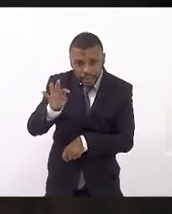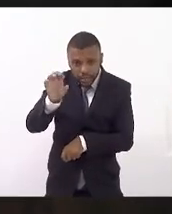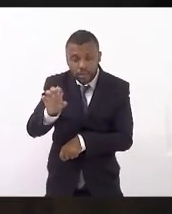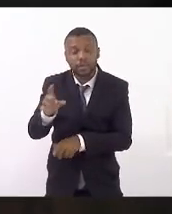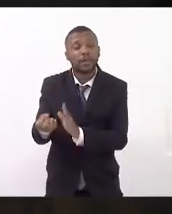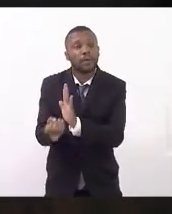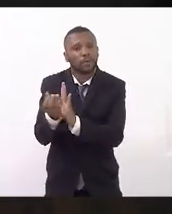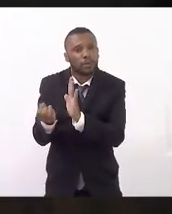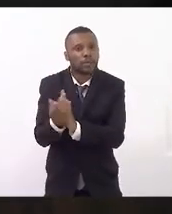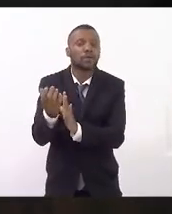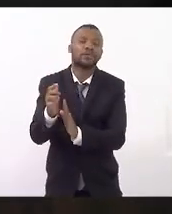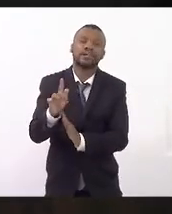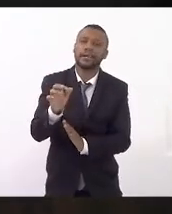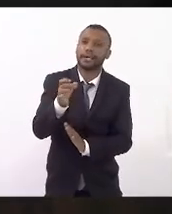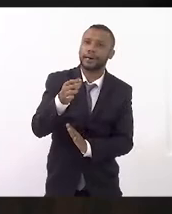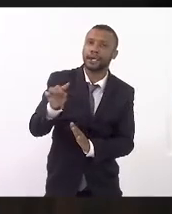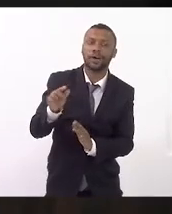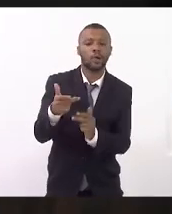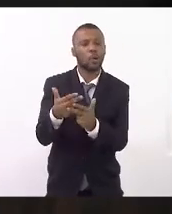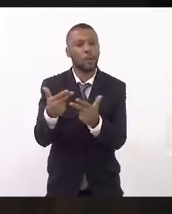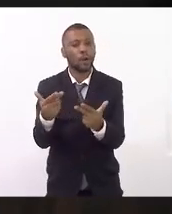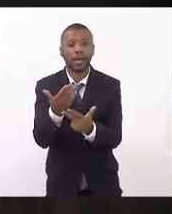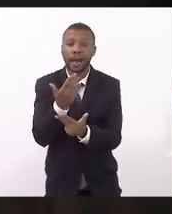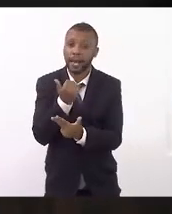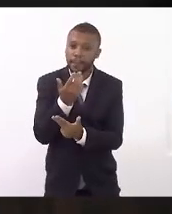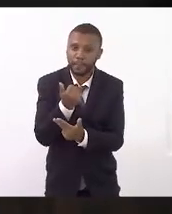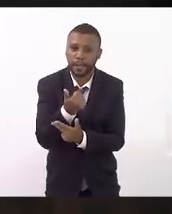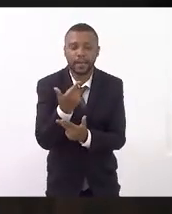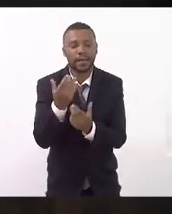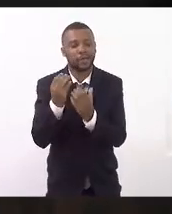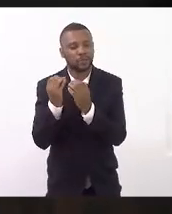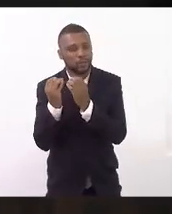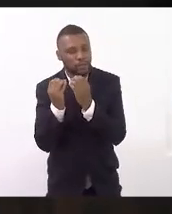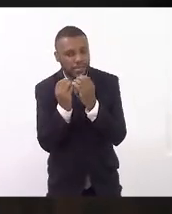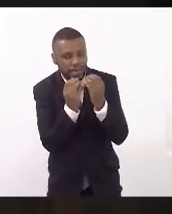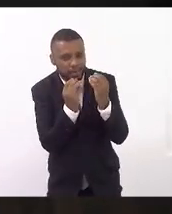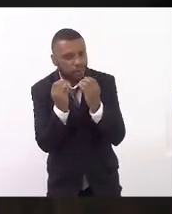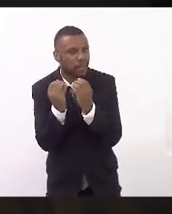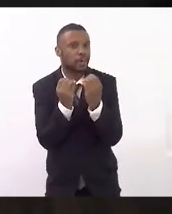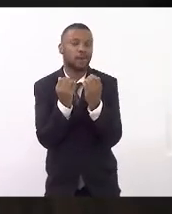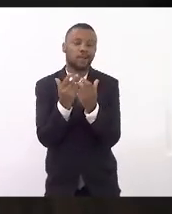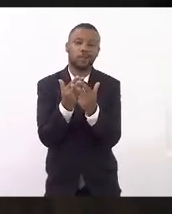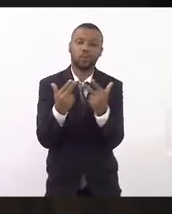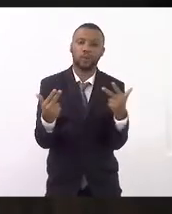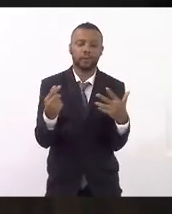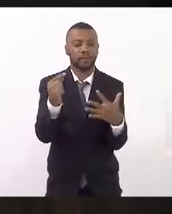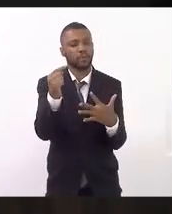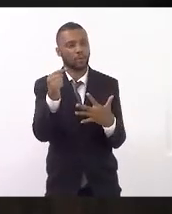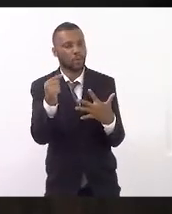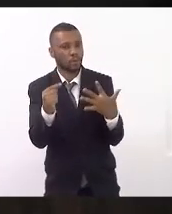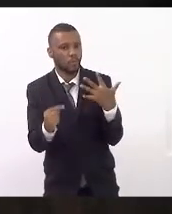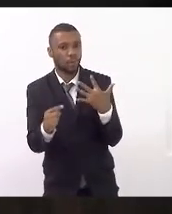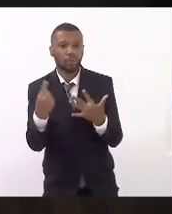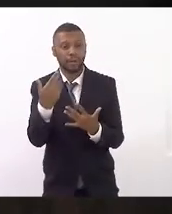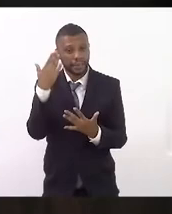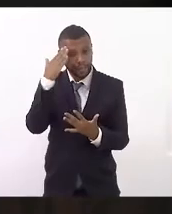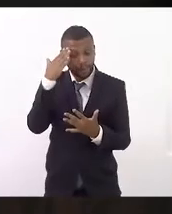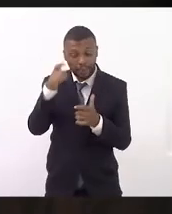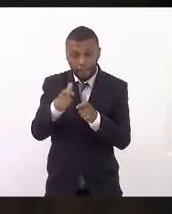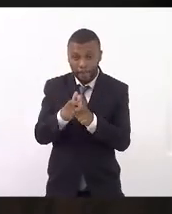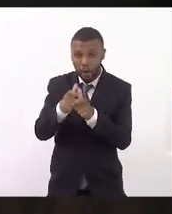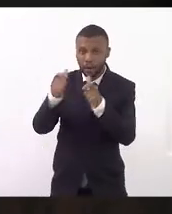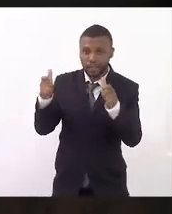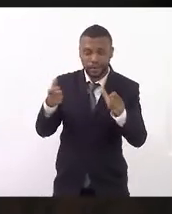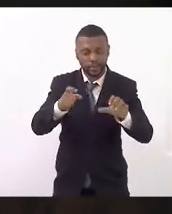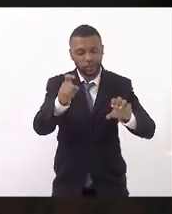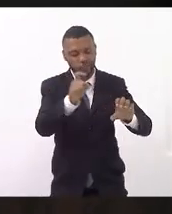de alimentos. Nós sabemos que grande parte do fertilizante utilizado